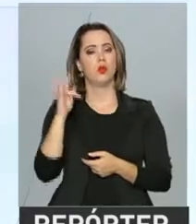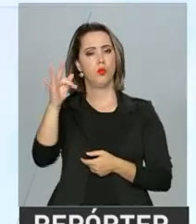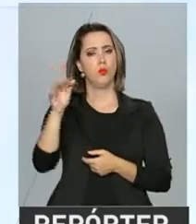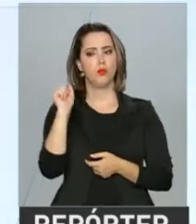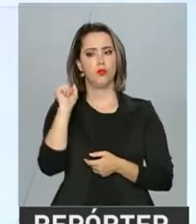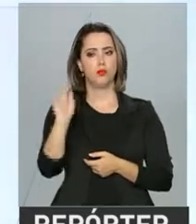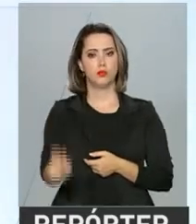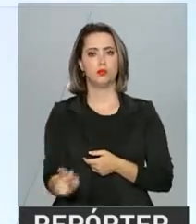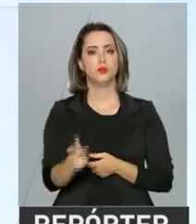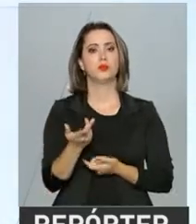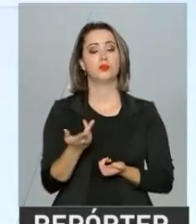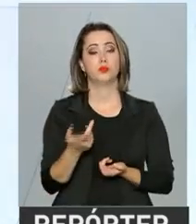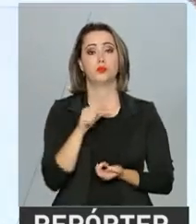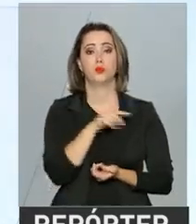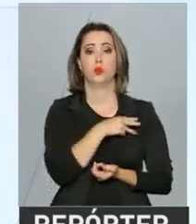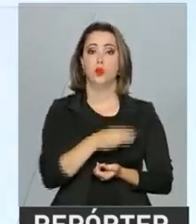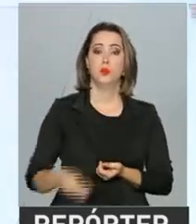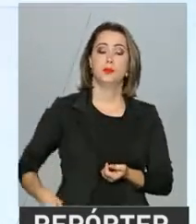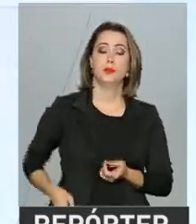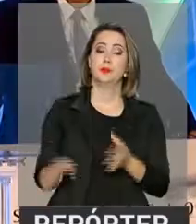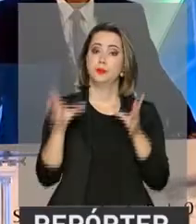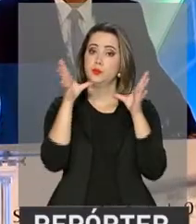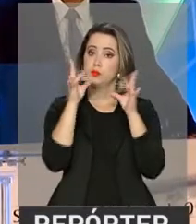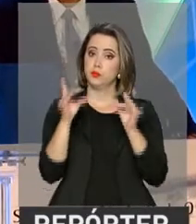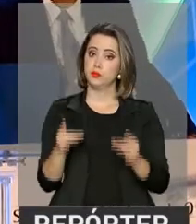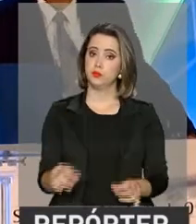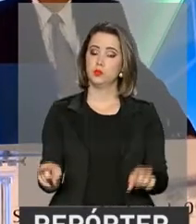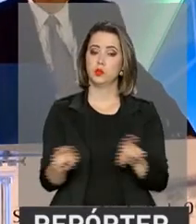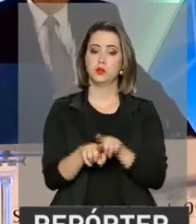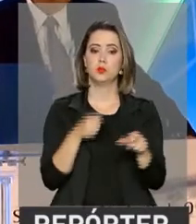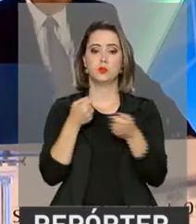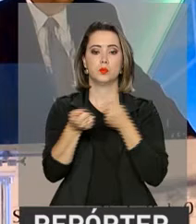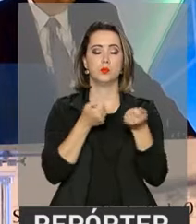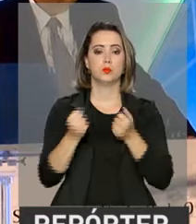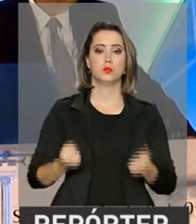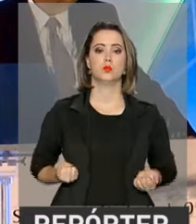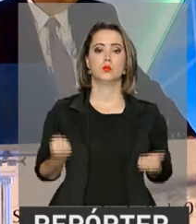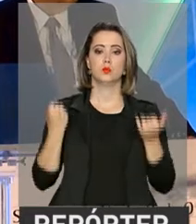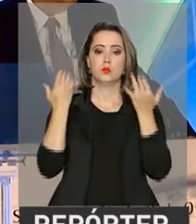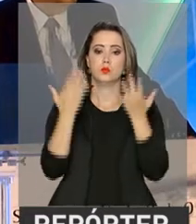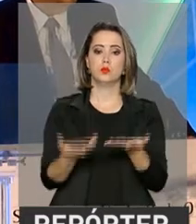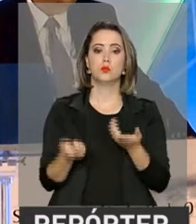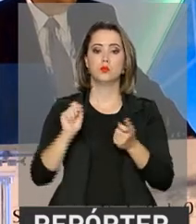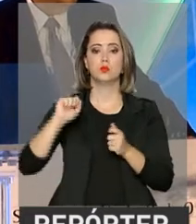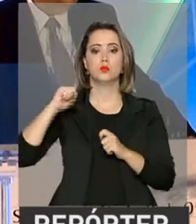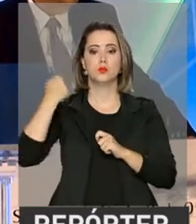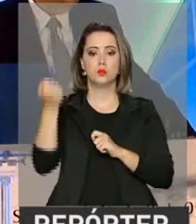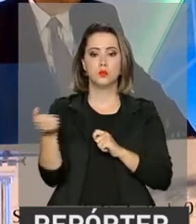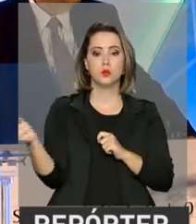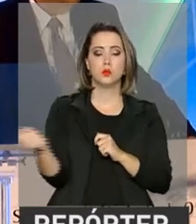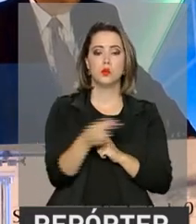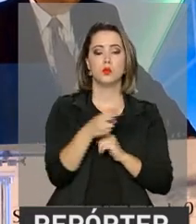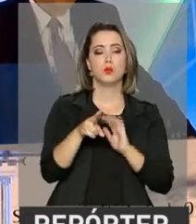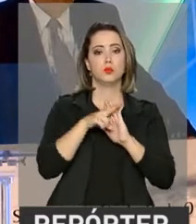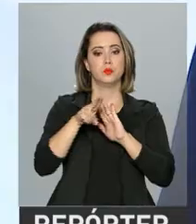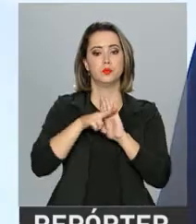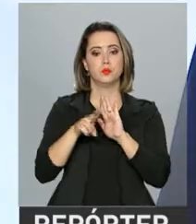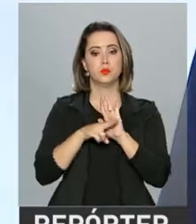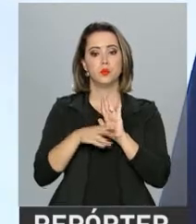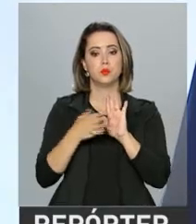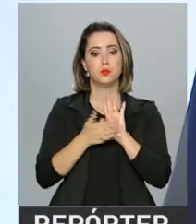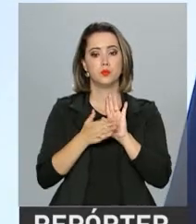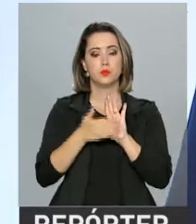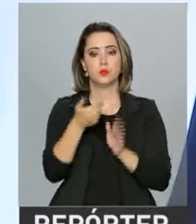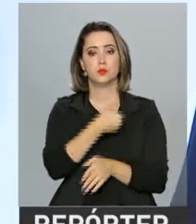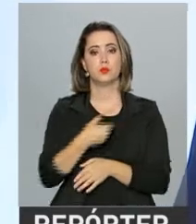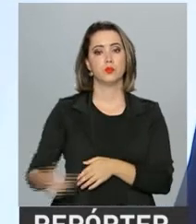aposentadorias no futuro. O ministro destacou ainda que o controle de gastos e a sinalização com as reformas propostas pelo